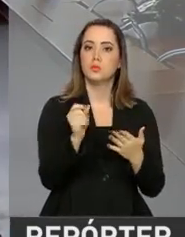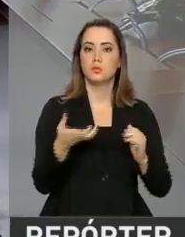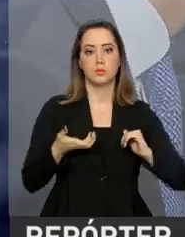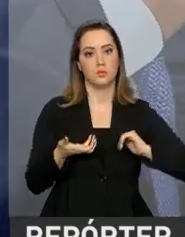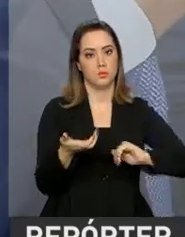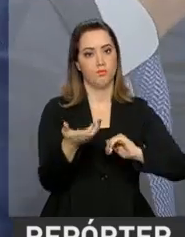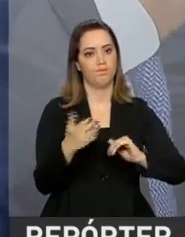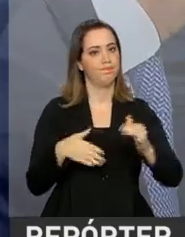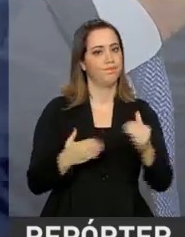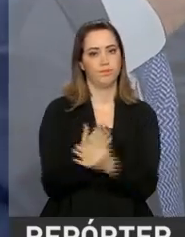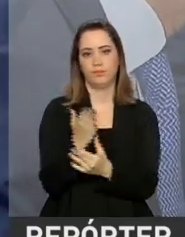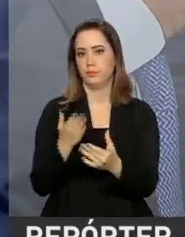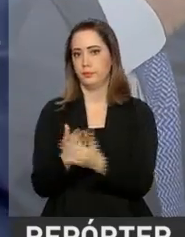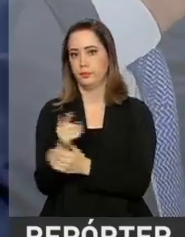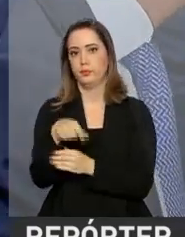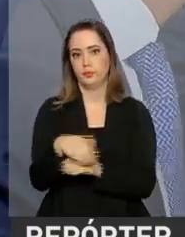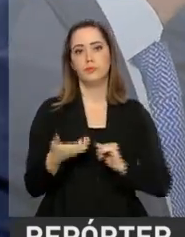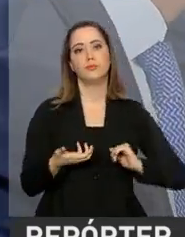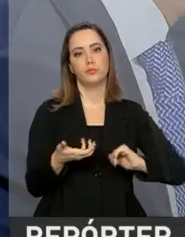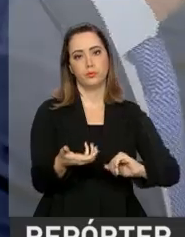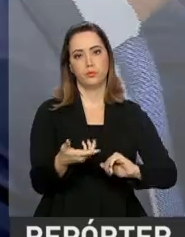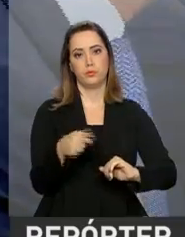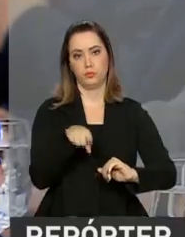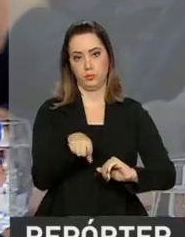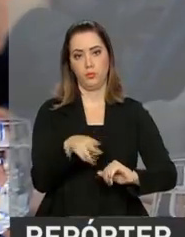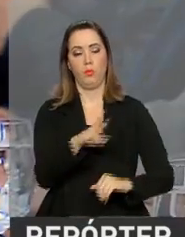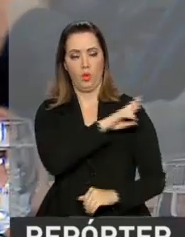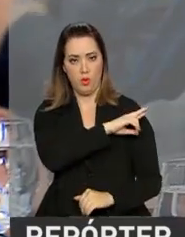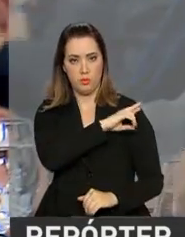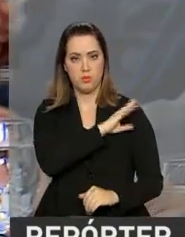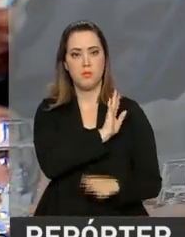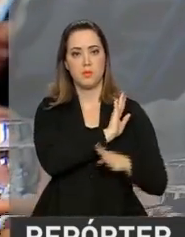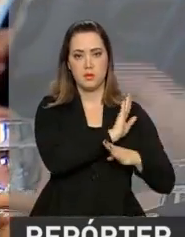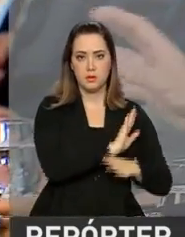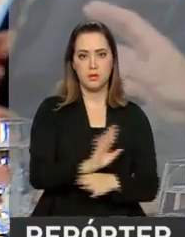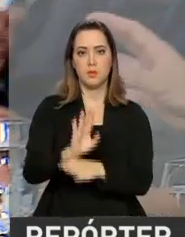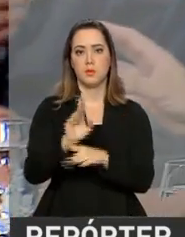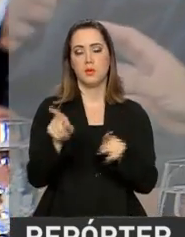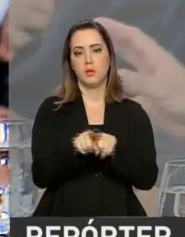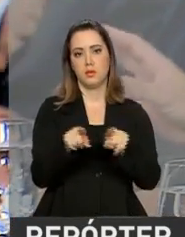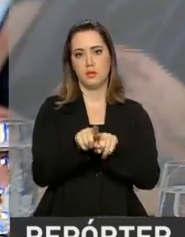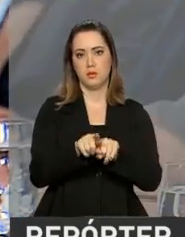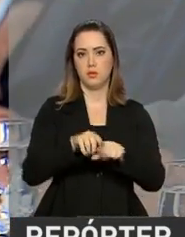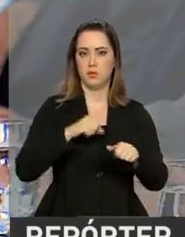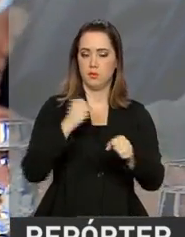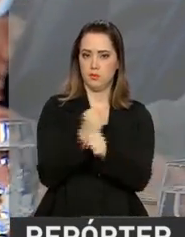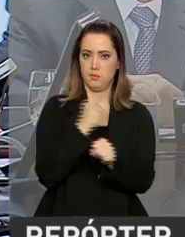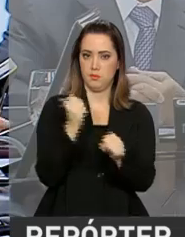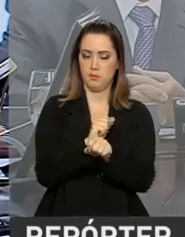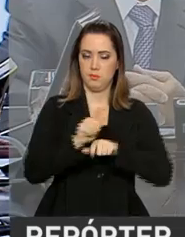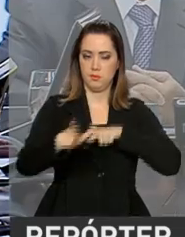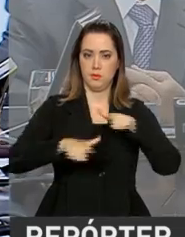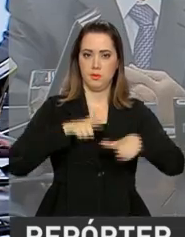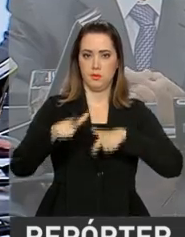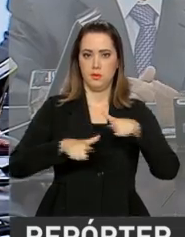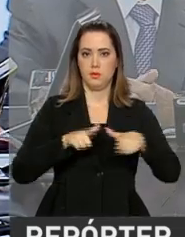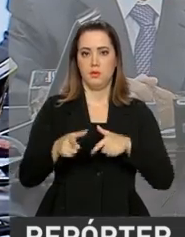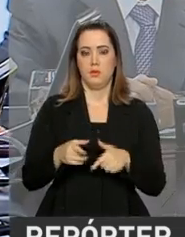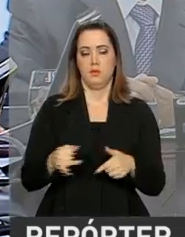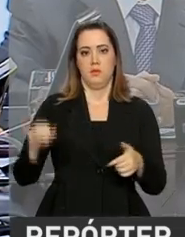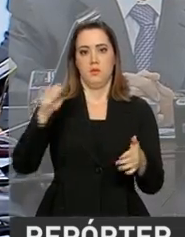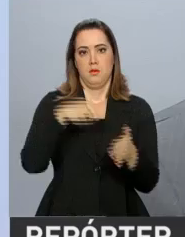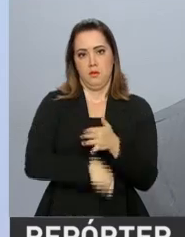Congresso. Os representantes do Serviço Social da Indústria apoiaram ainda as reformas trabalhista e tributária,